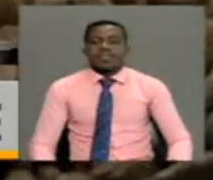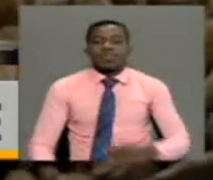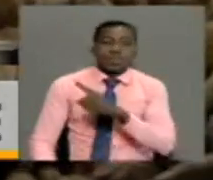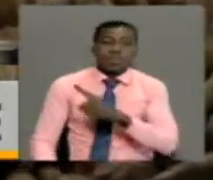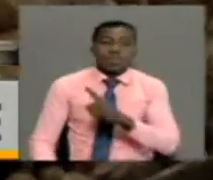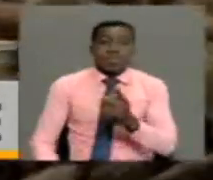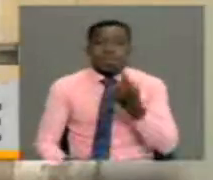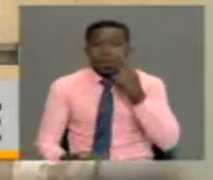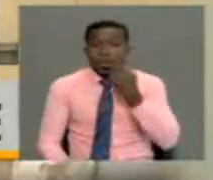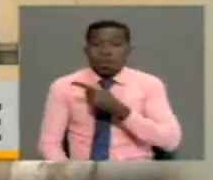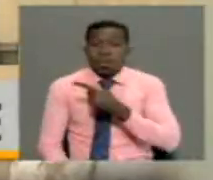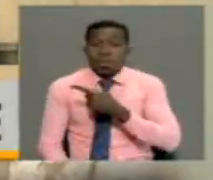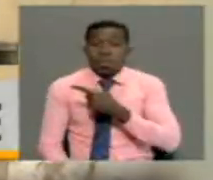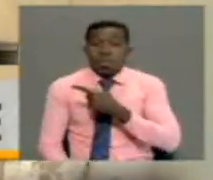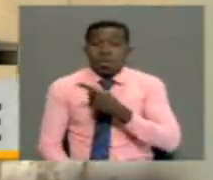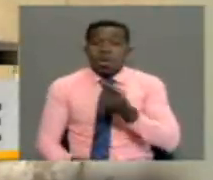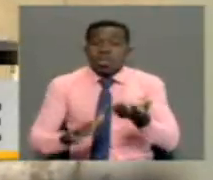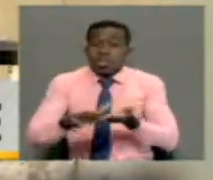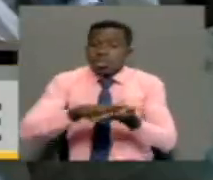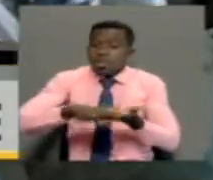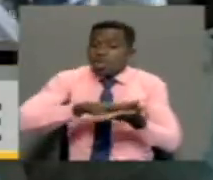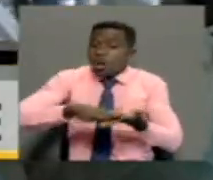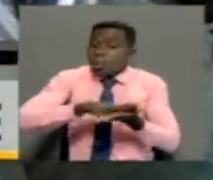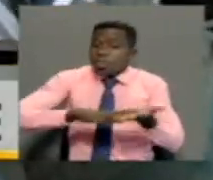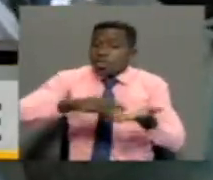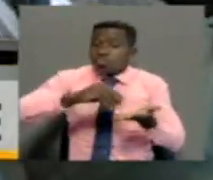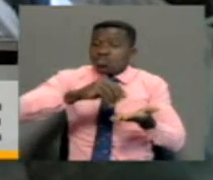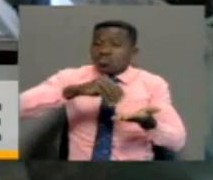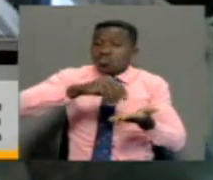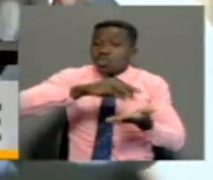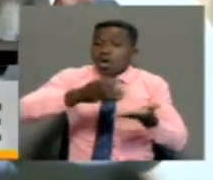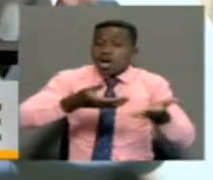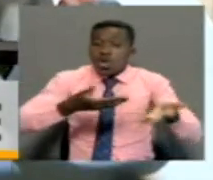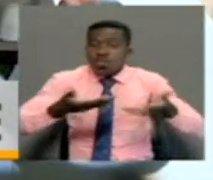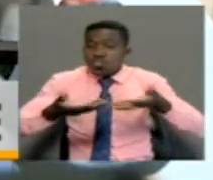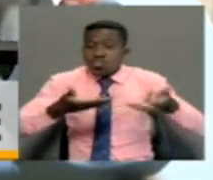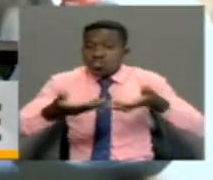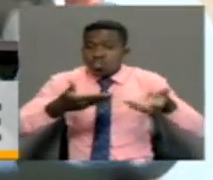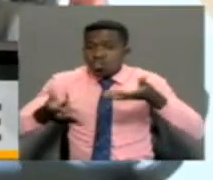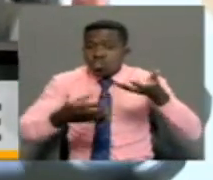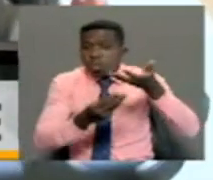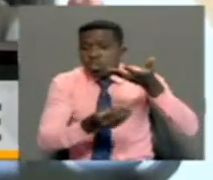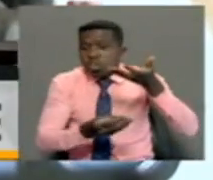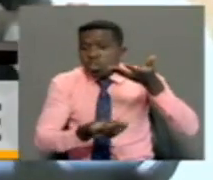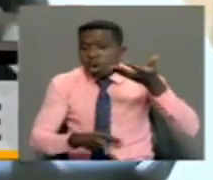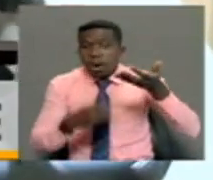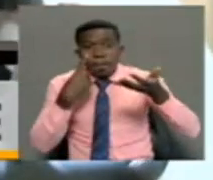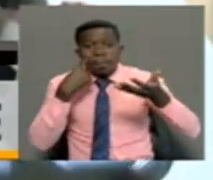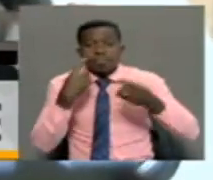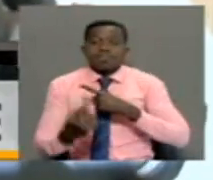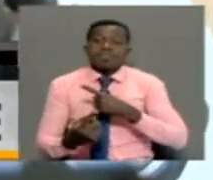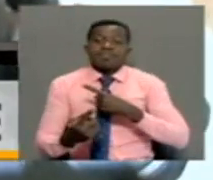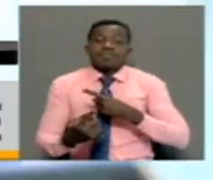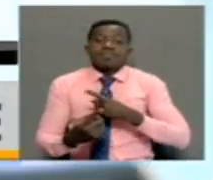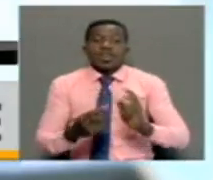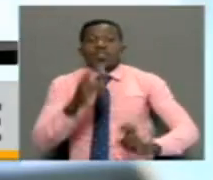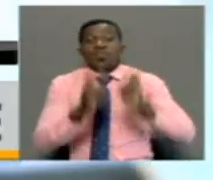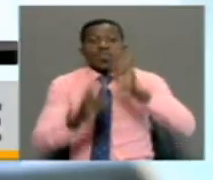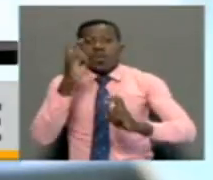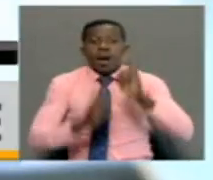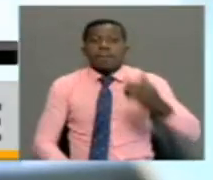Transformar o grão de trigo em farinha é uma arte, um processo que levou-nos ao polo industrial da Caala, onde está montada